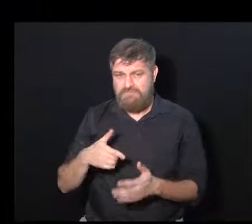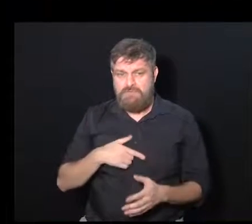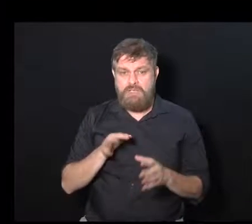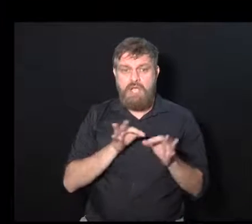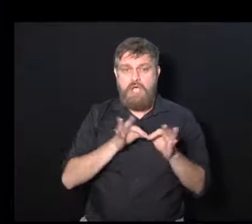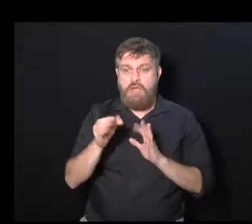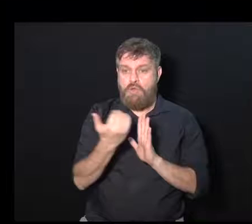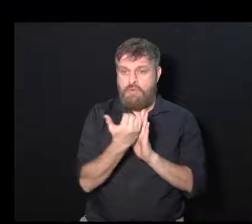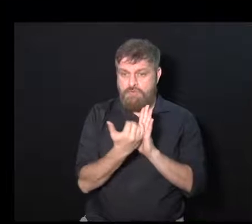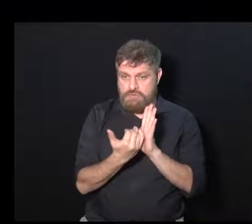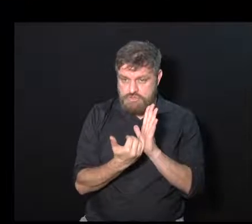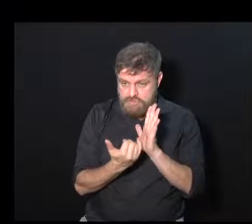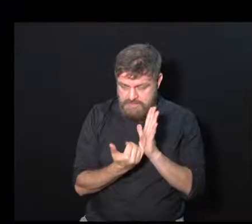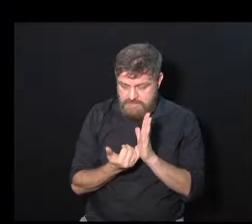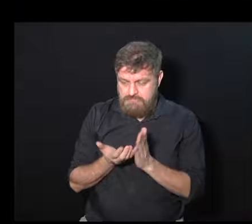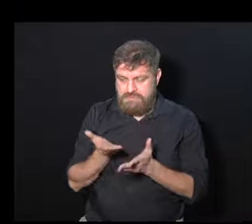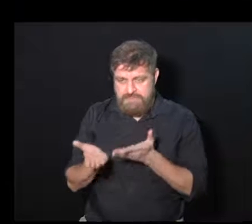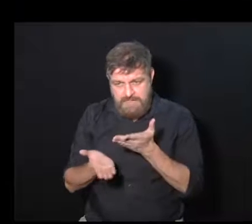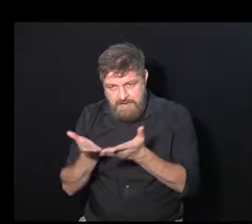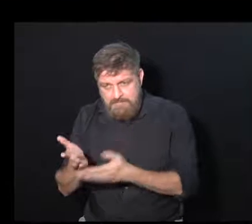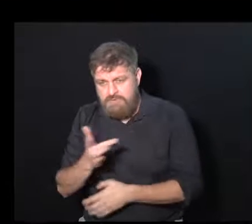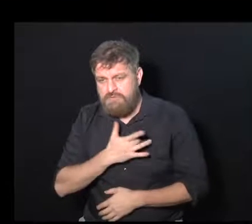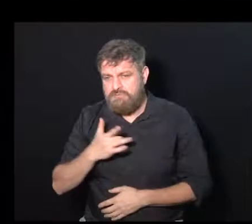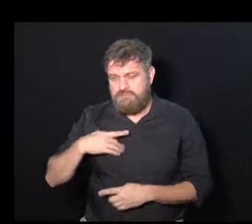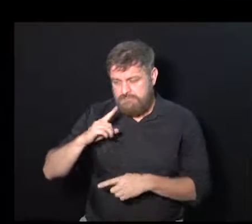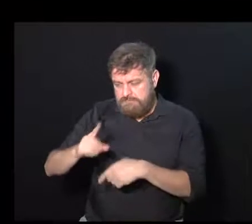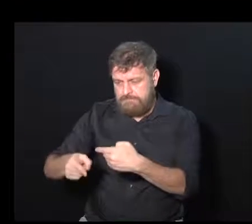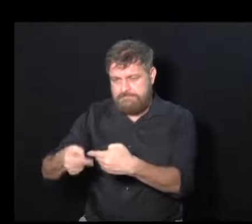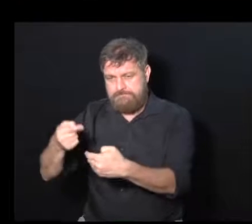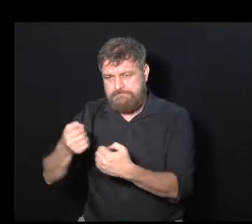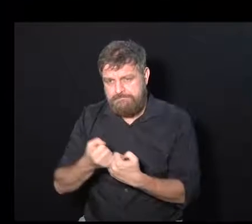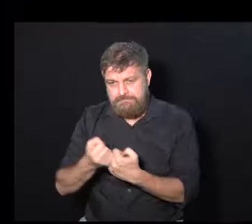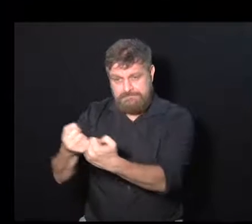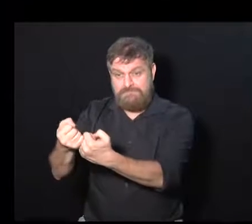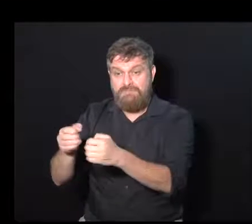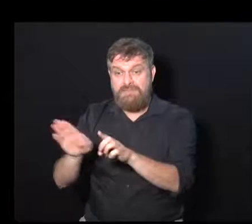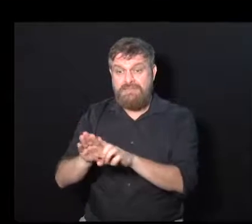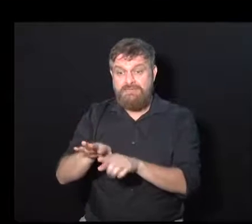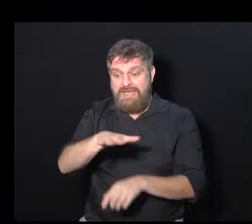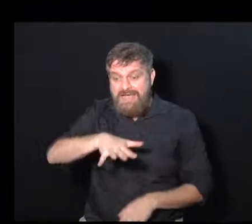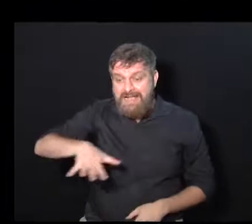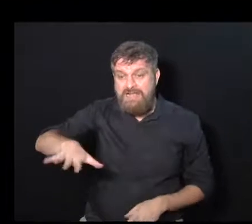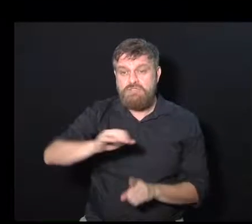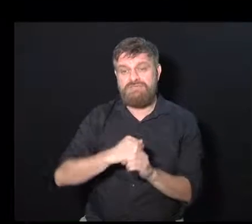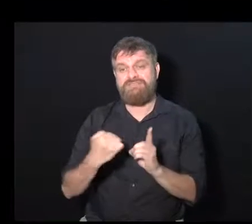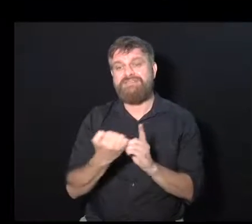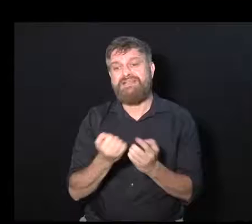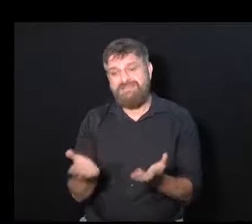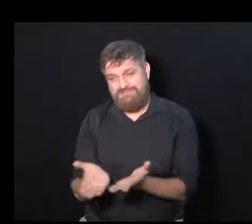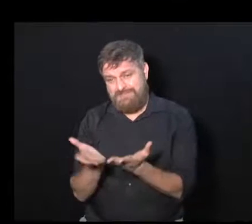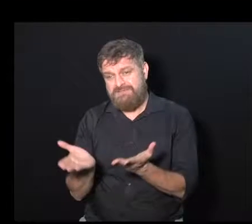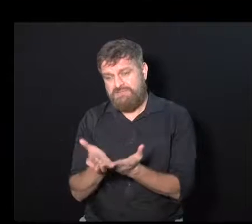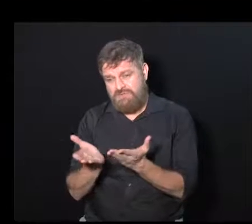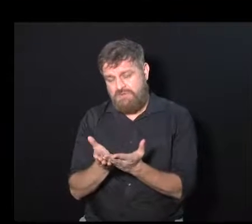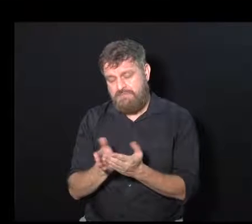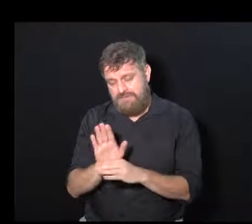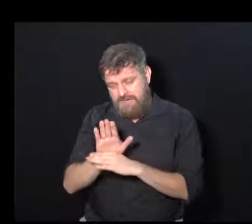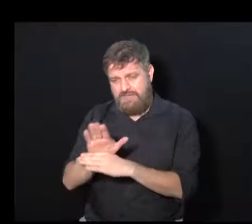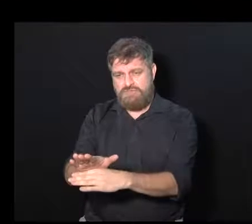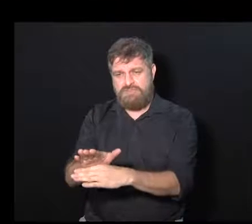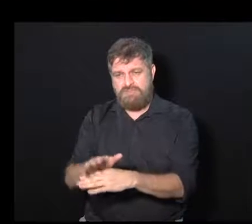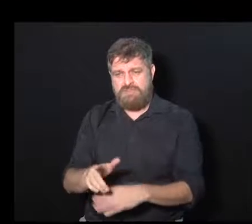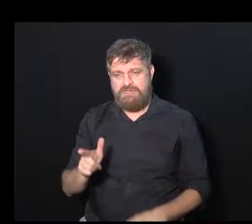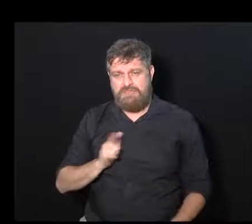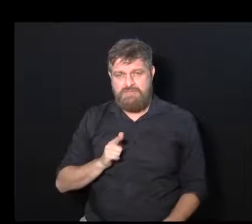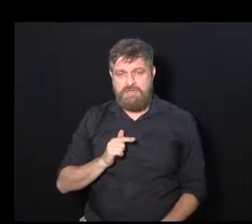projeto terapêutico, um projeto de saúde, é também um projeto social. E, através do